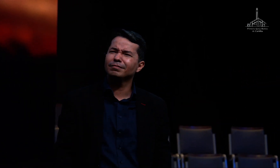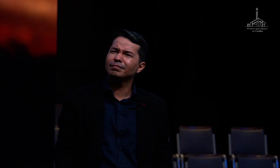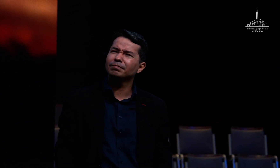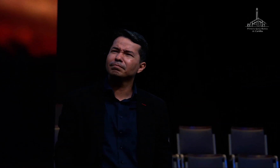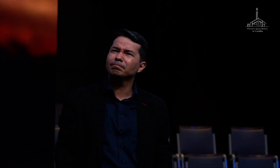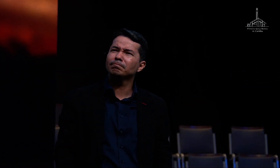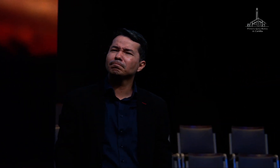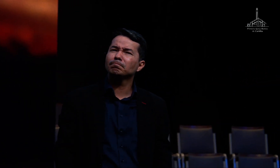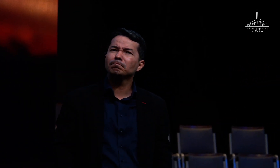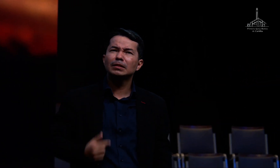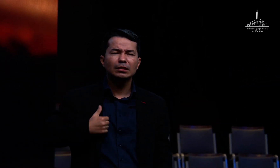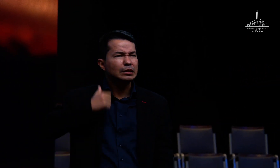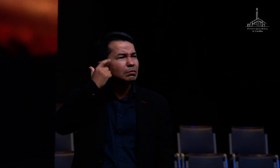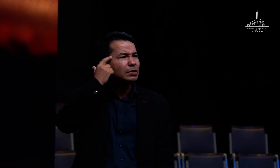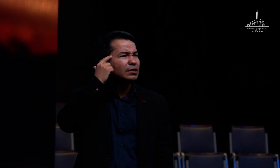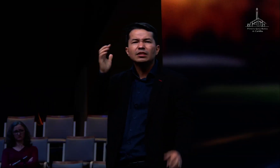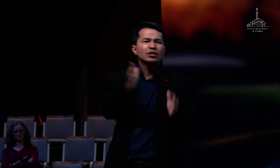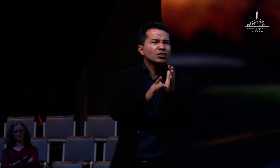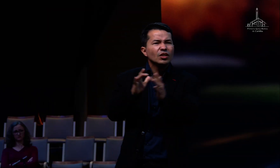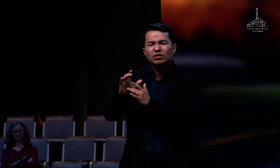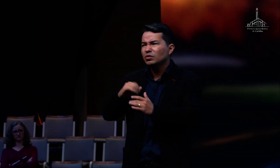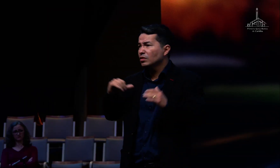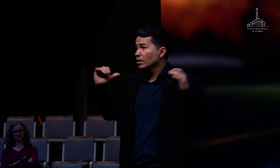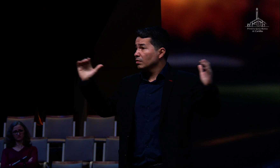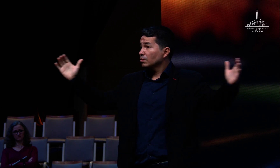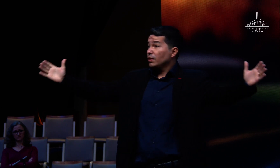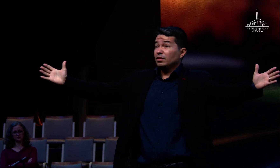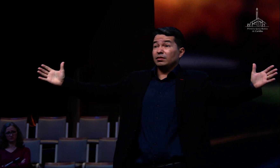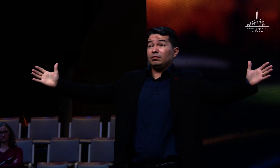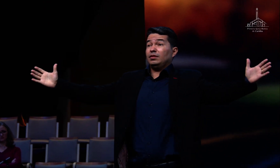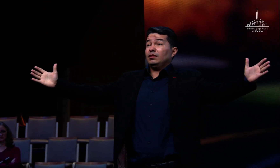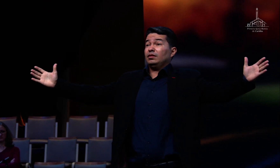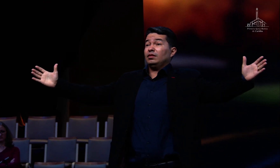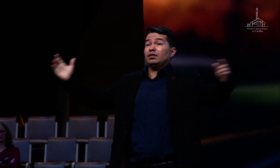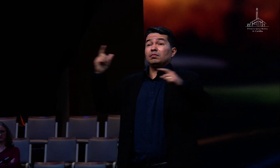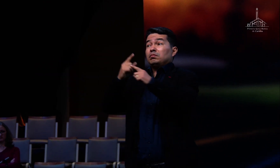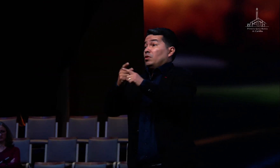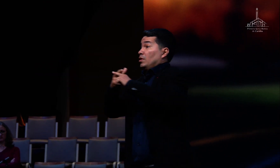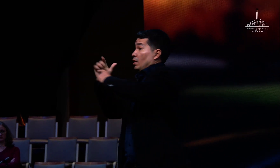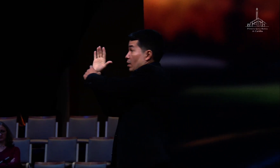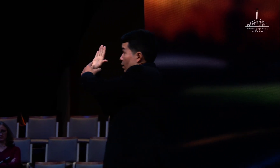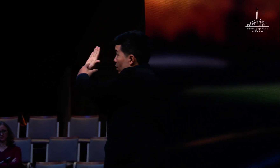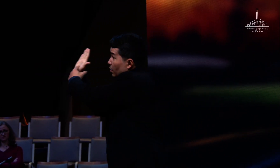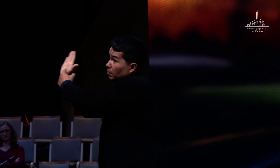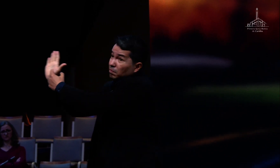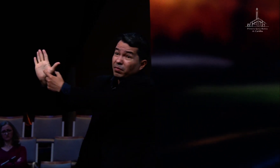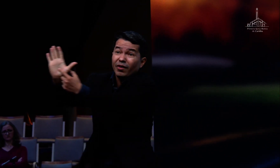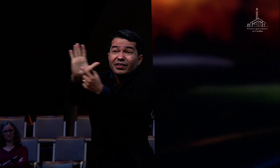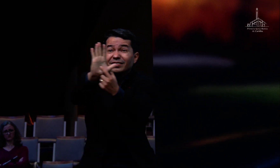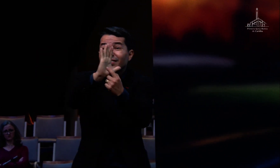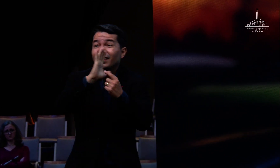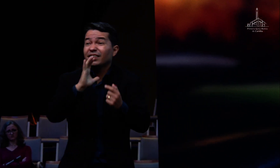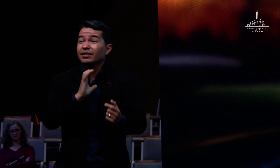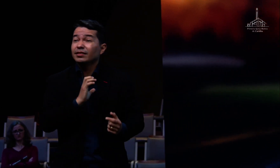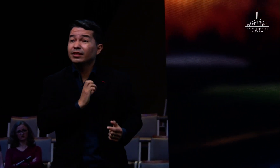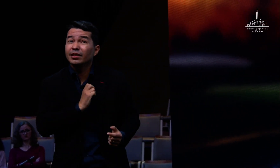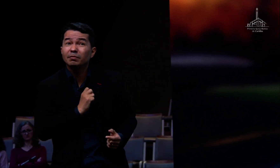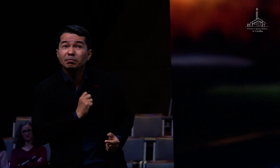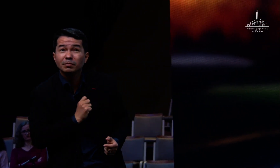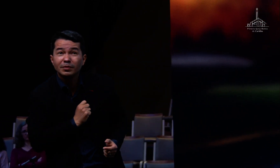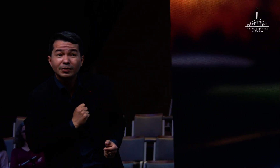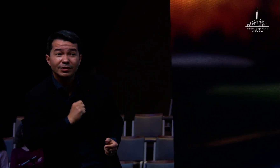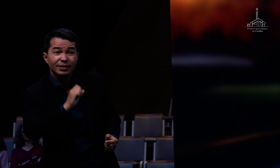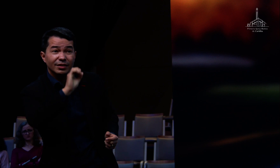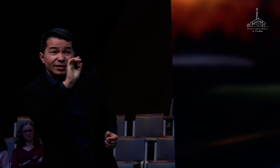quê? E eu fico pensando, Jesus, ele está ali de braços abertos porque ele quer